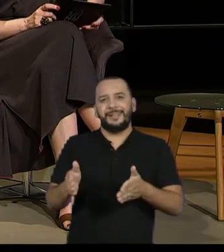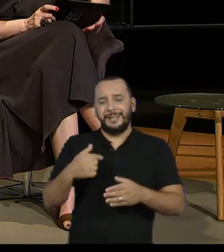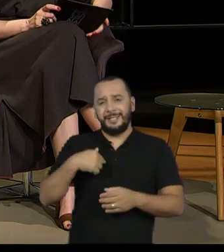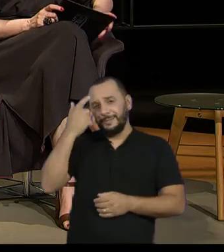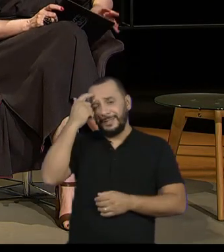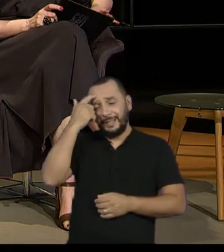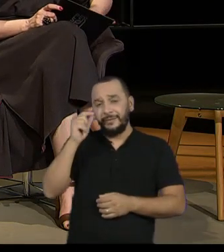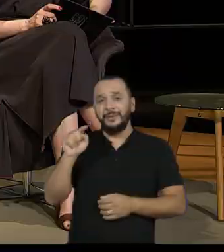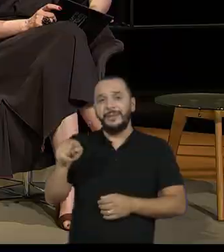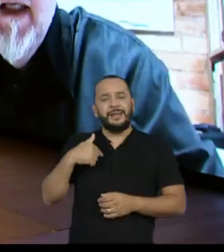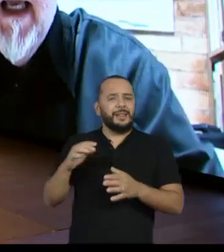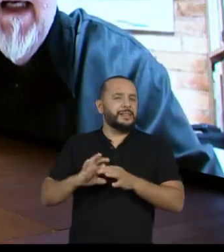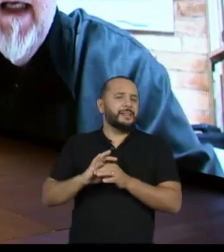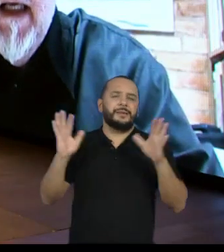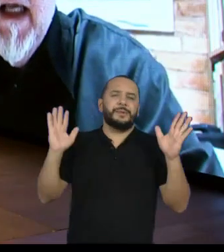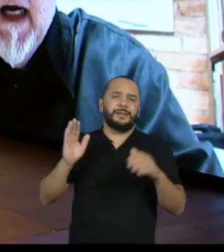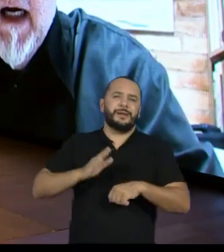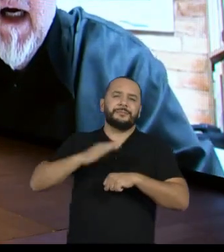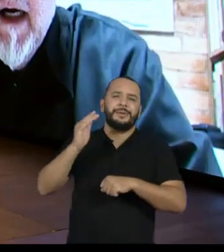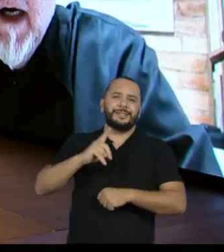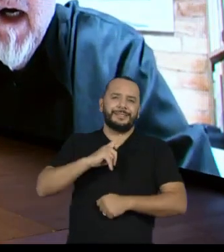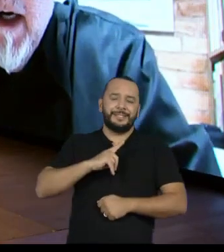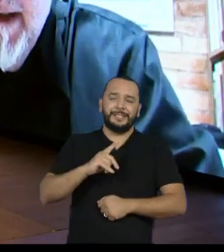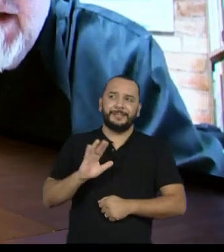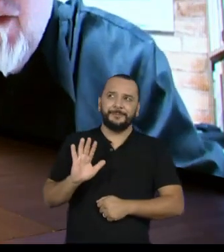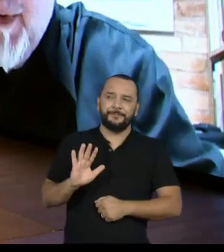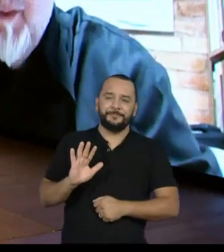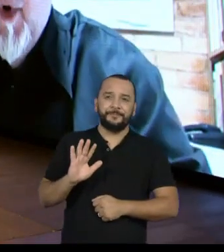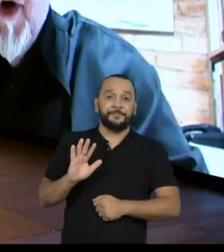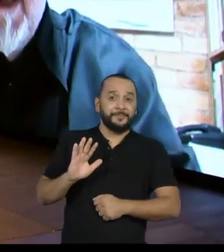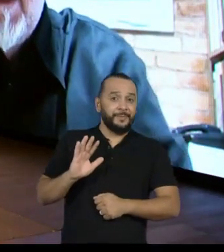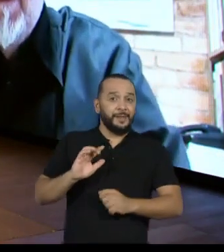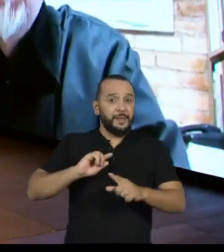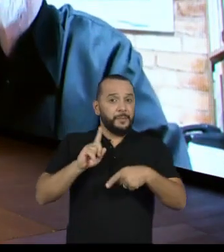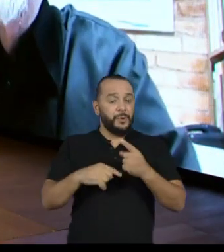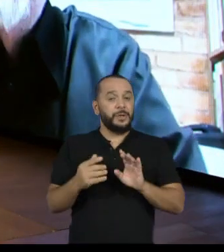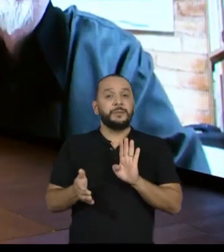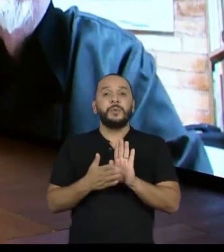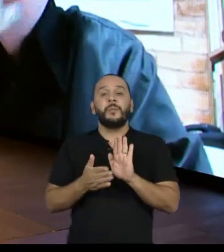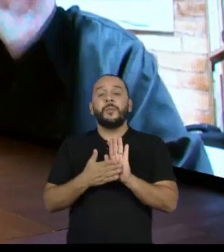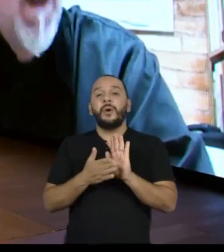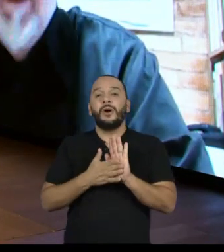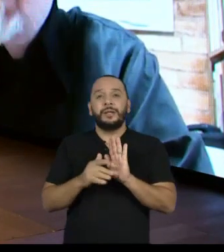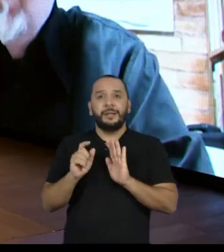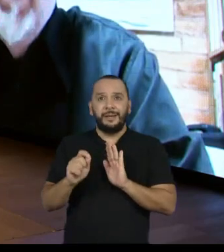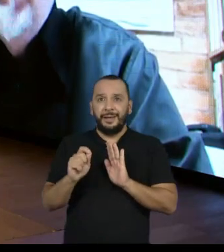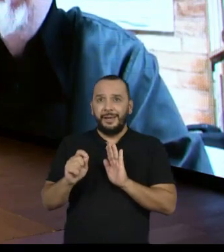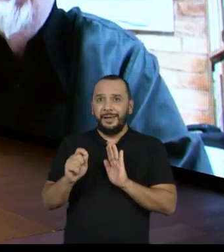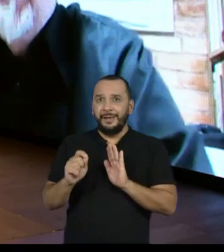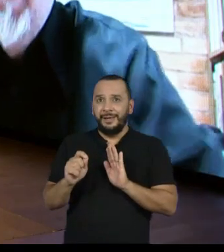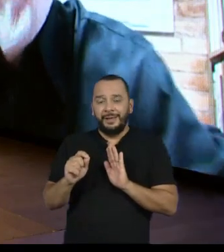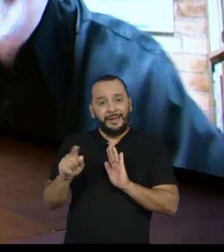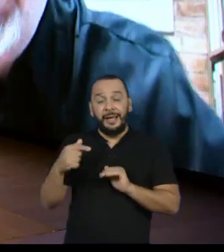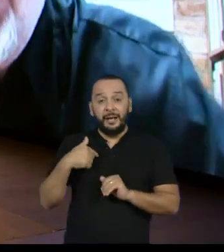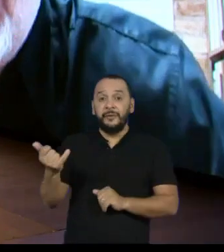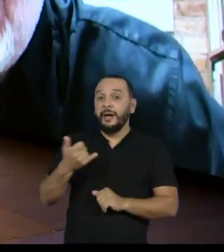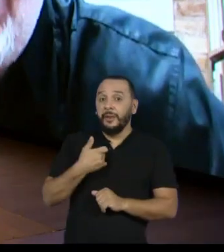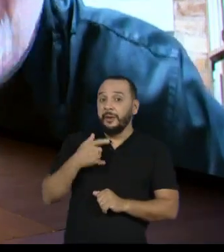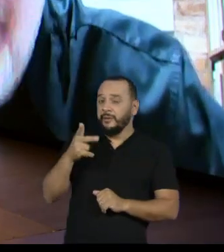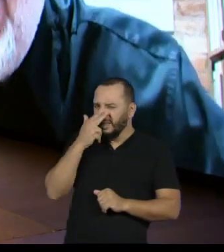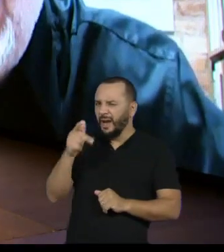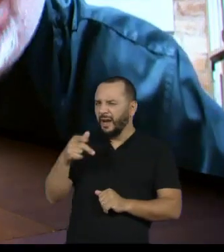que ainda não tinha sido feito, uma nova forma de narração, um novo jeito de interpretar, uma nova maneira de lidar com a linguagem